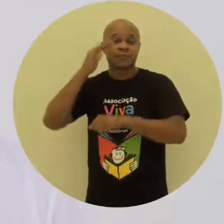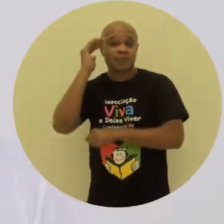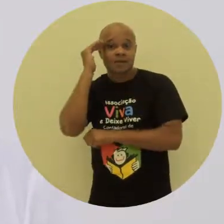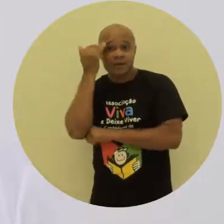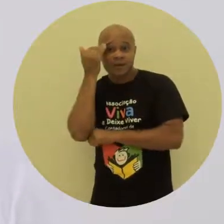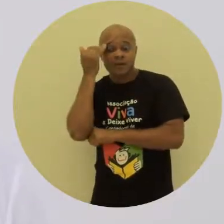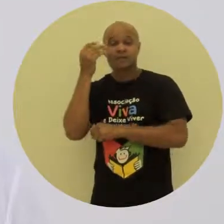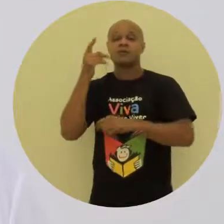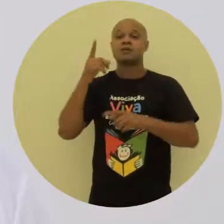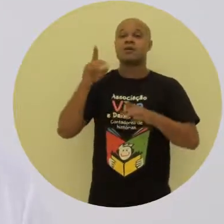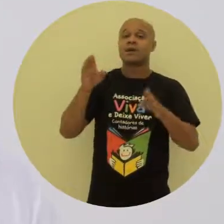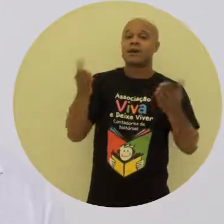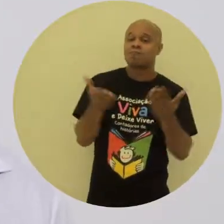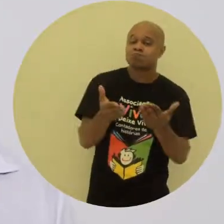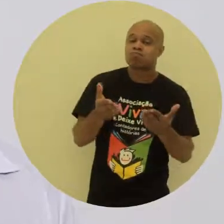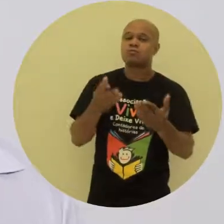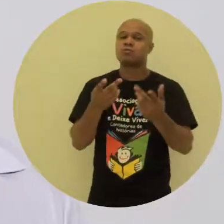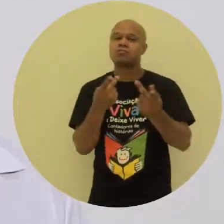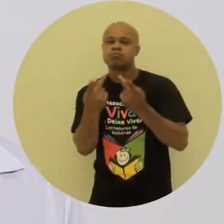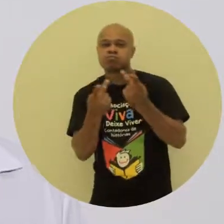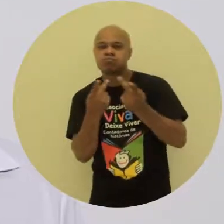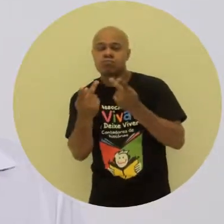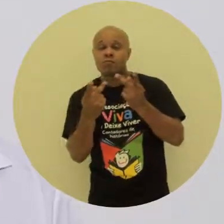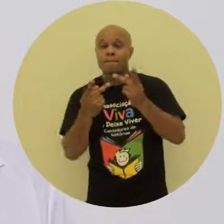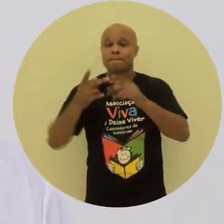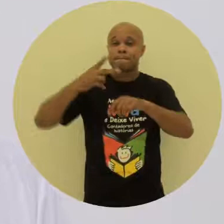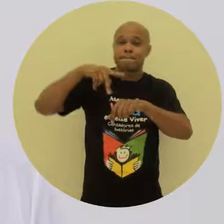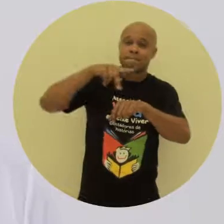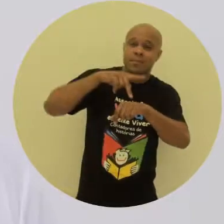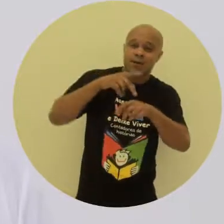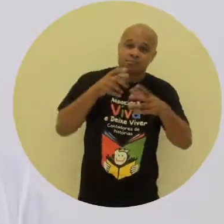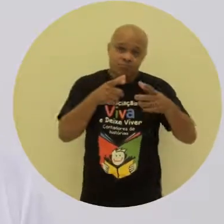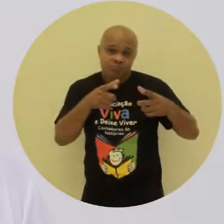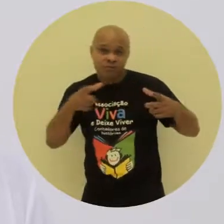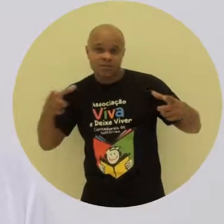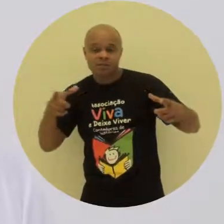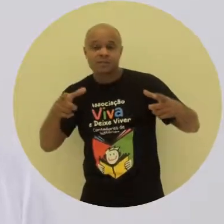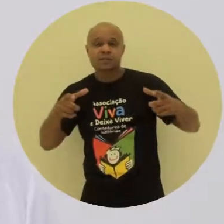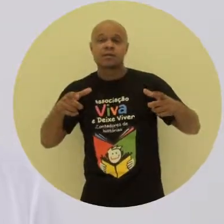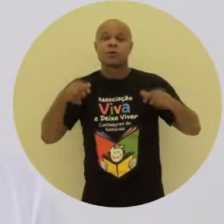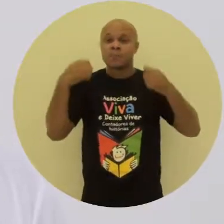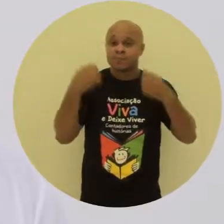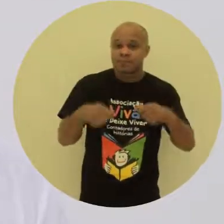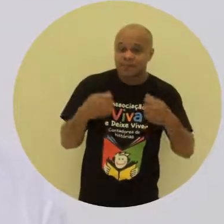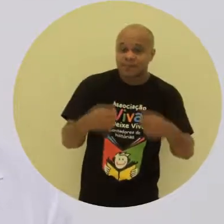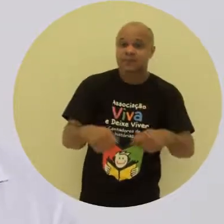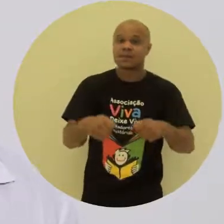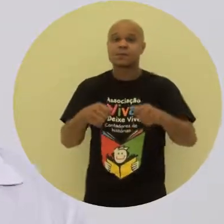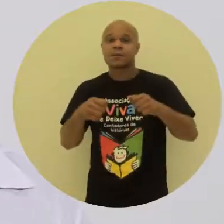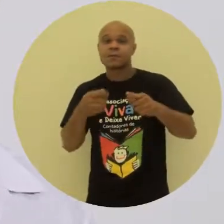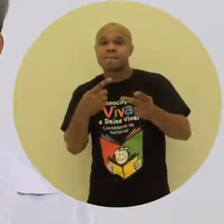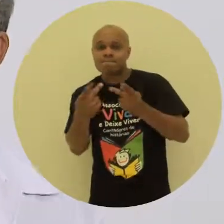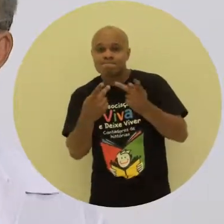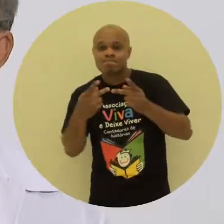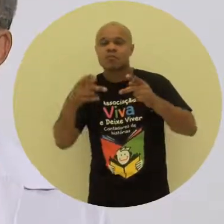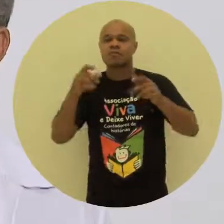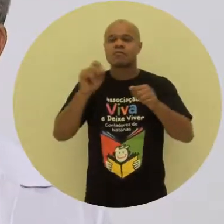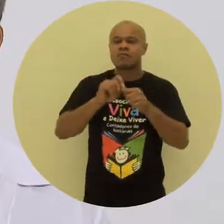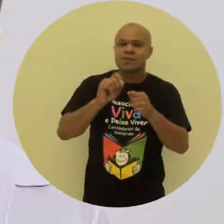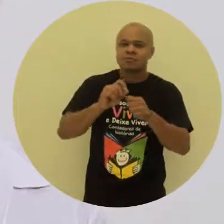Vamos entender que o índice de desenvolvimento humano do nosso país só vai depender de pessoas agindo como